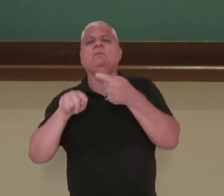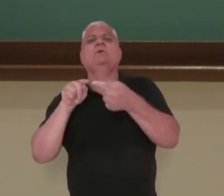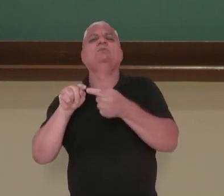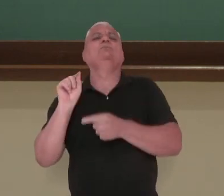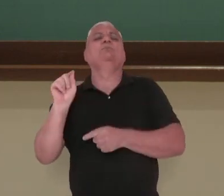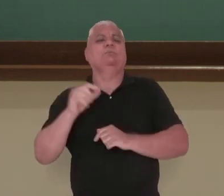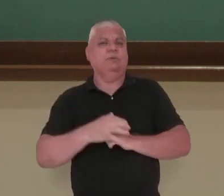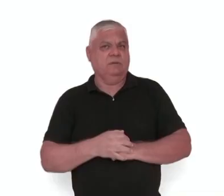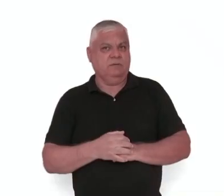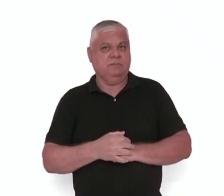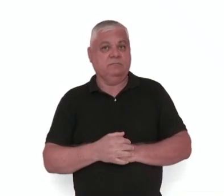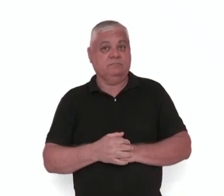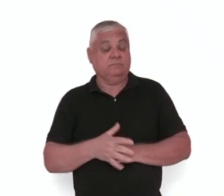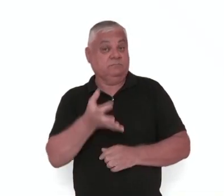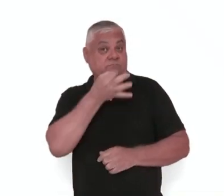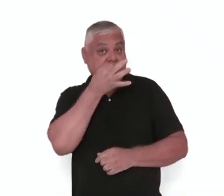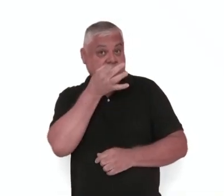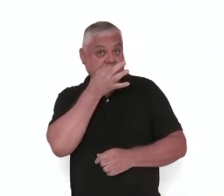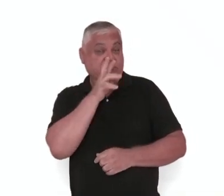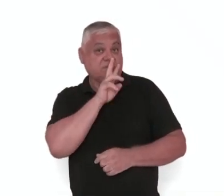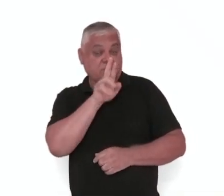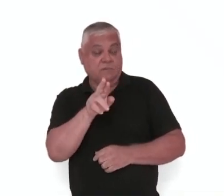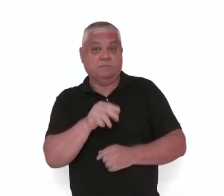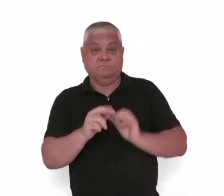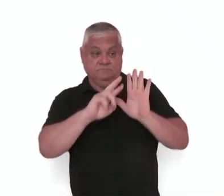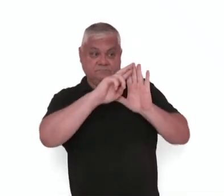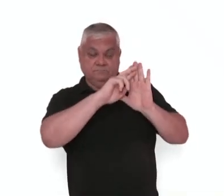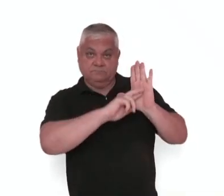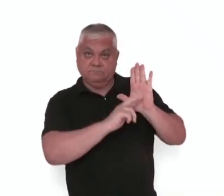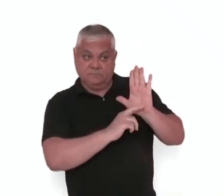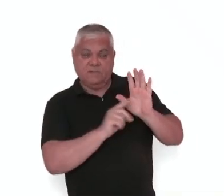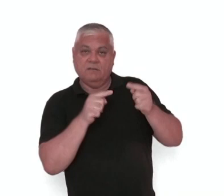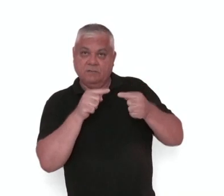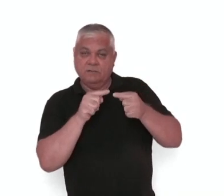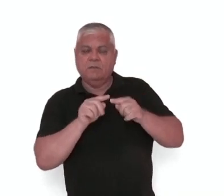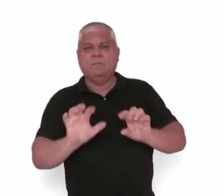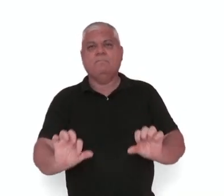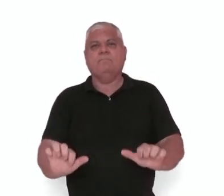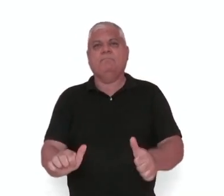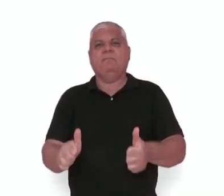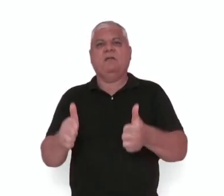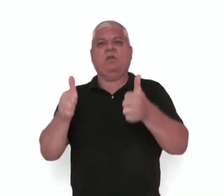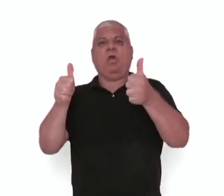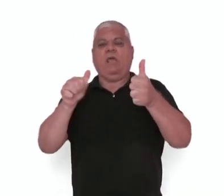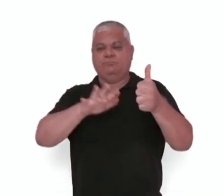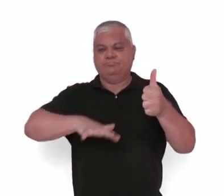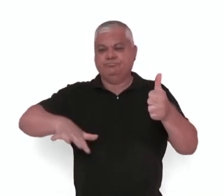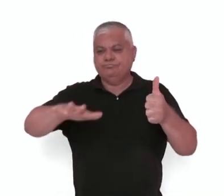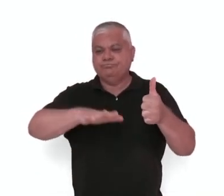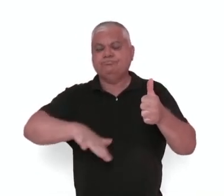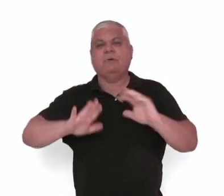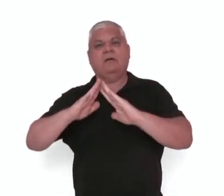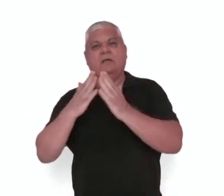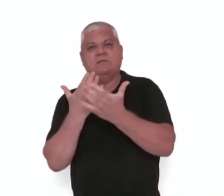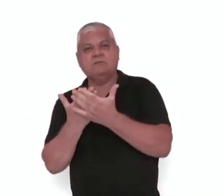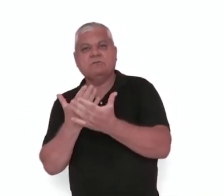sugestão de resposta está aqui. O objetivo do regimento escolar é de melhorar o ambiente escolar, normatizando os